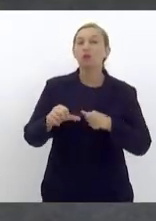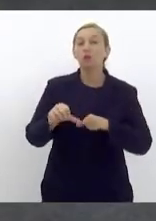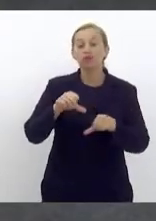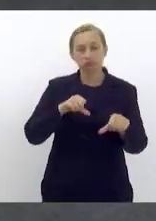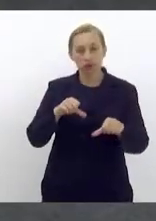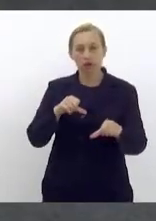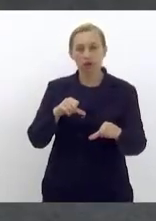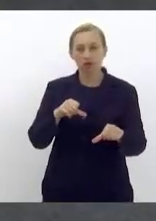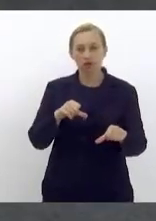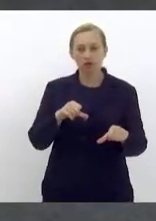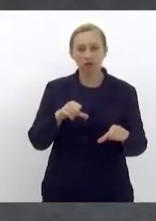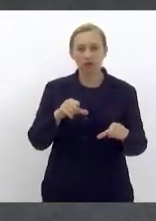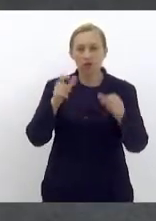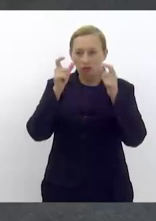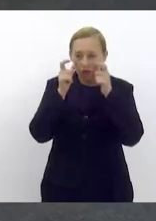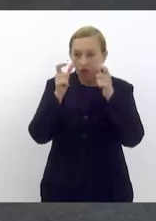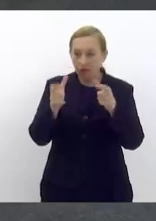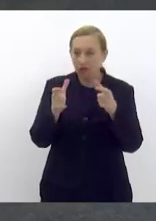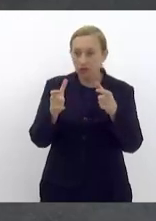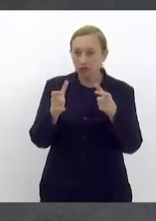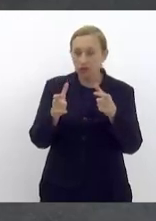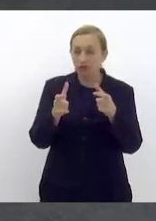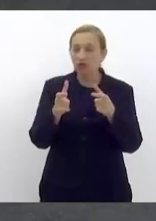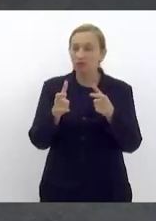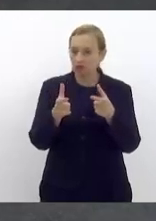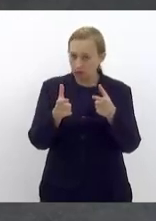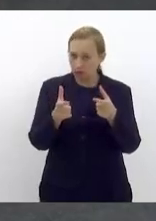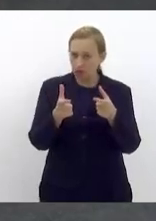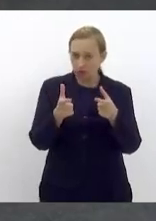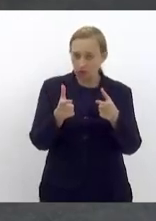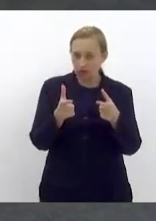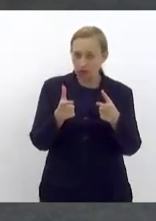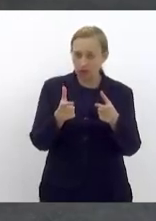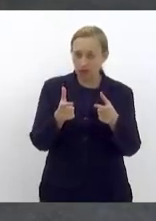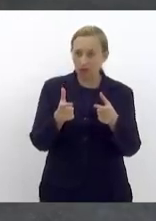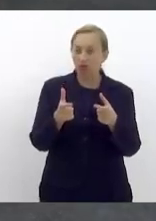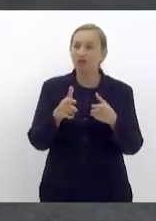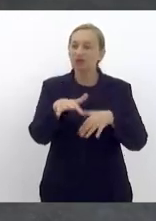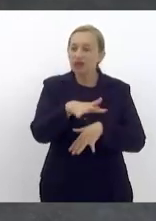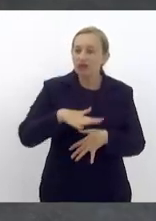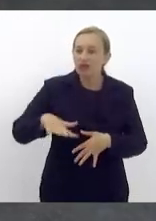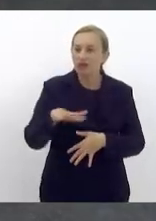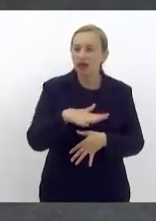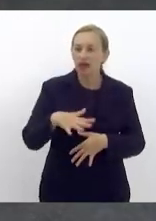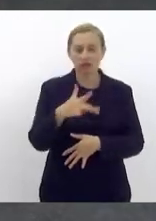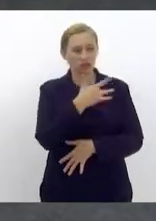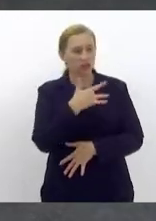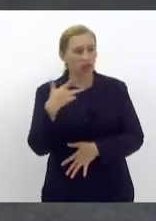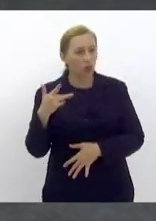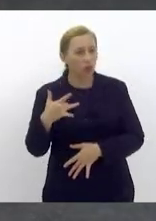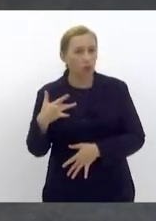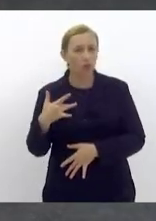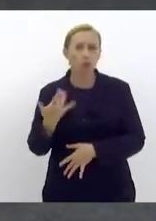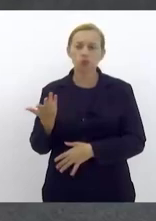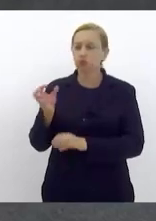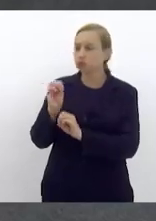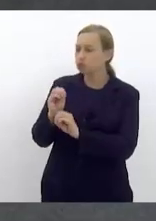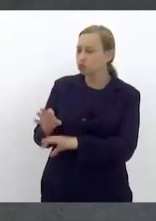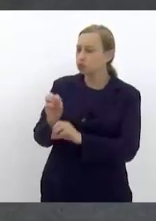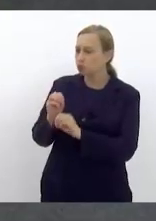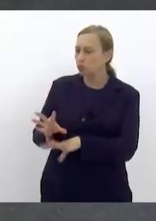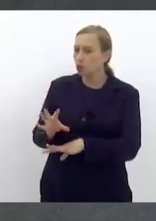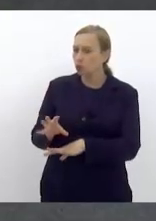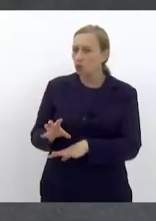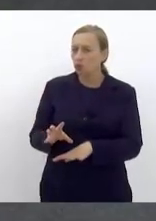contrário, aciona uma série de dispositivos das unidades, seja de saúde, seja de educação, para